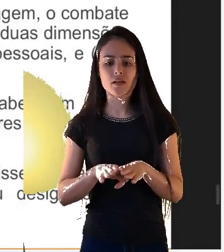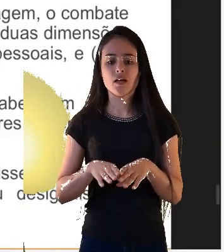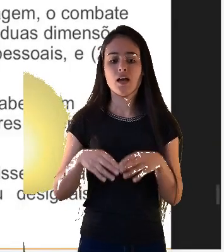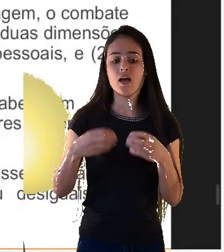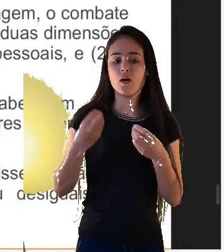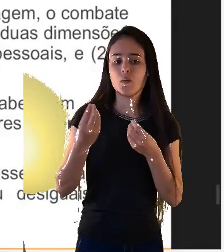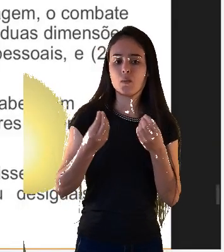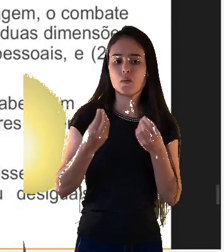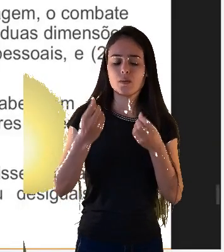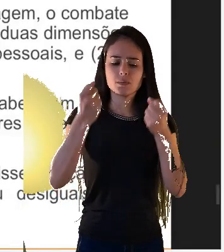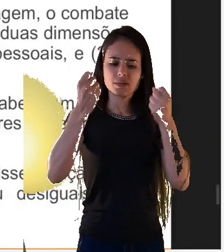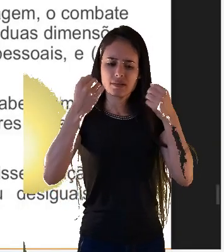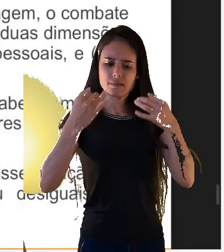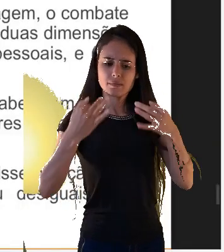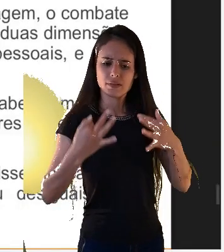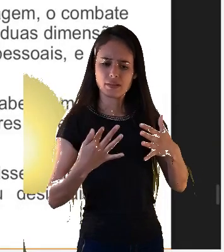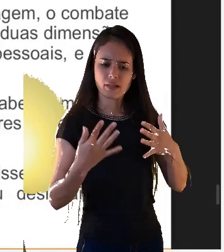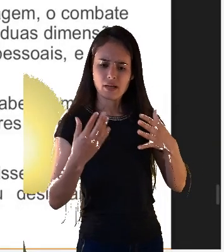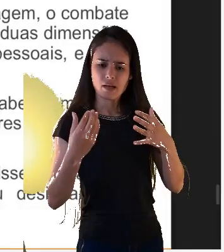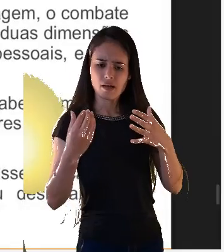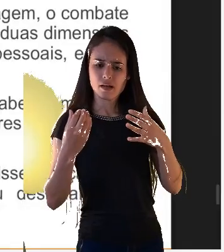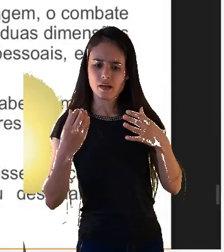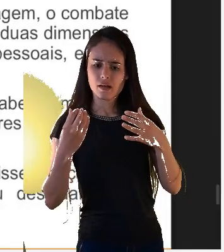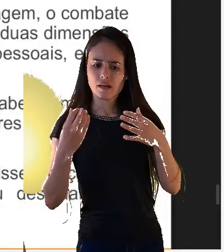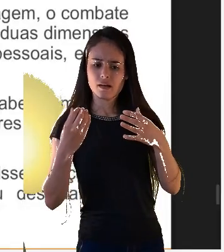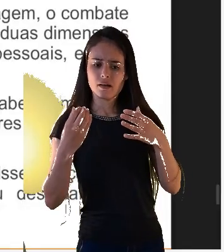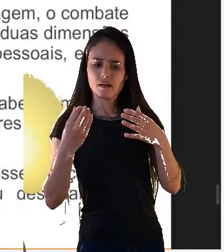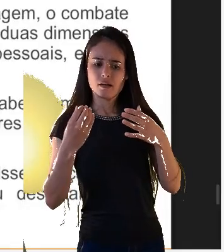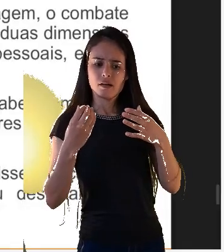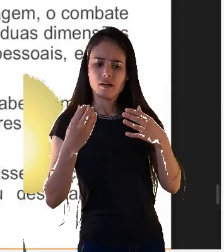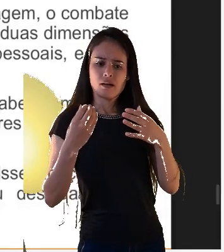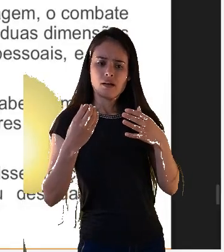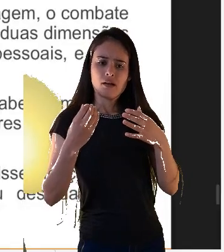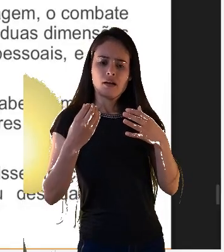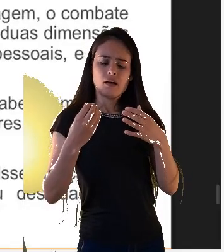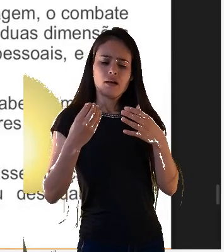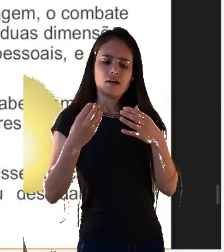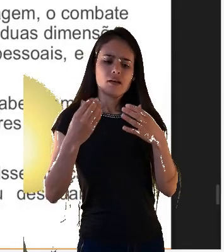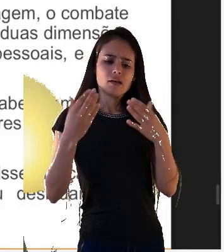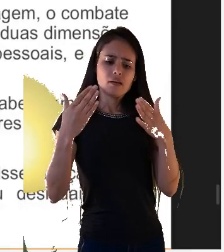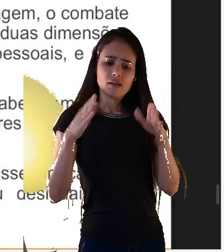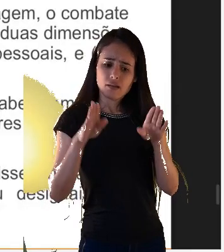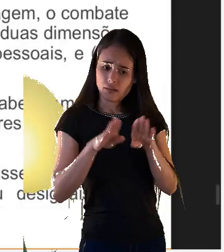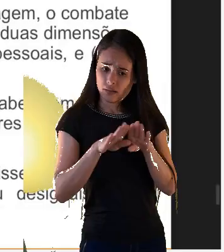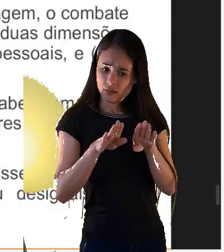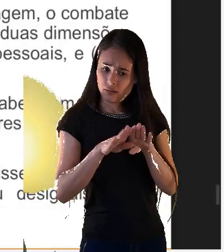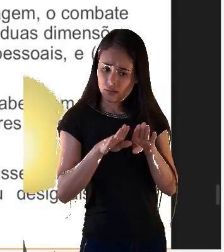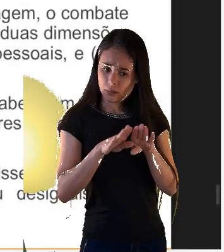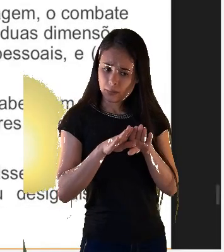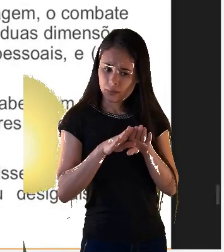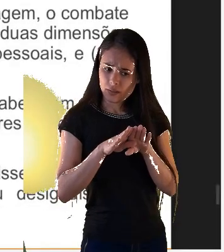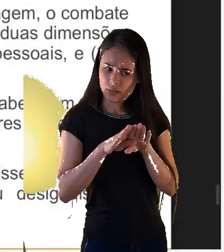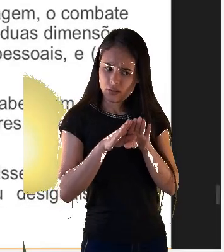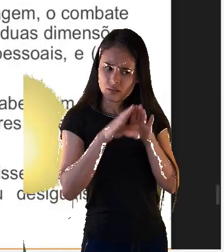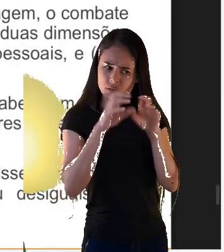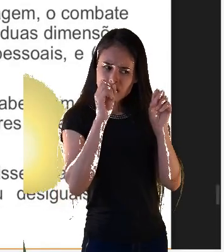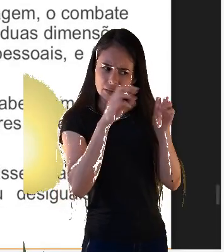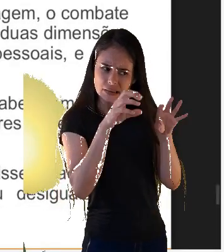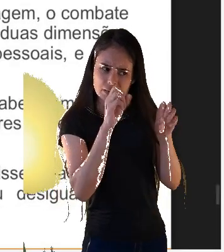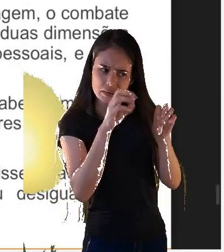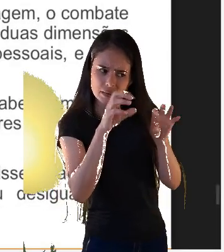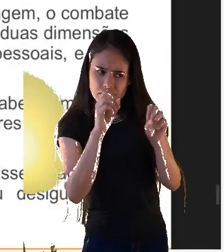de informações sobre experiências diferentes e desigualdades, né? Tanto no nascer, viver, adoecer